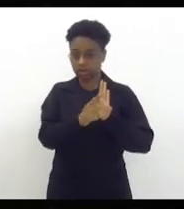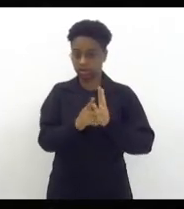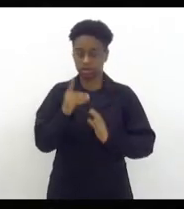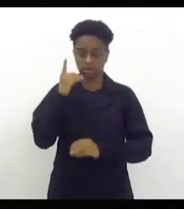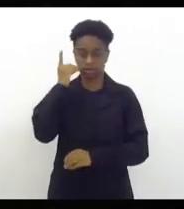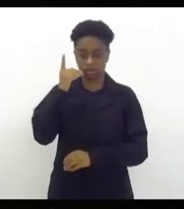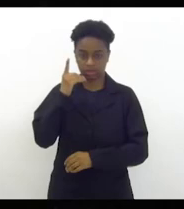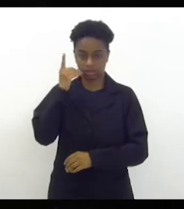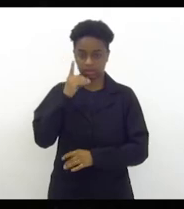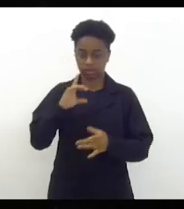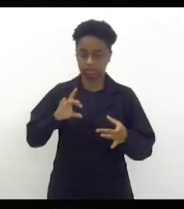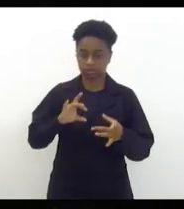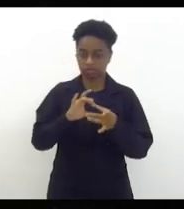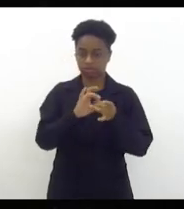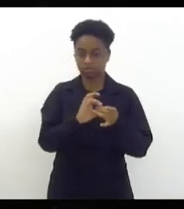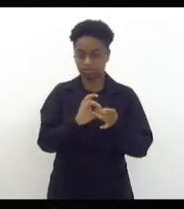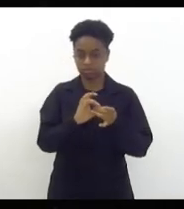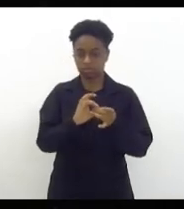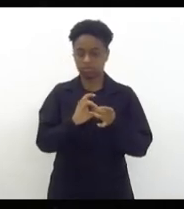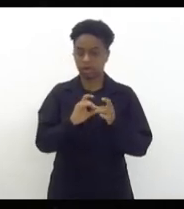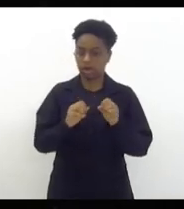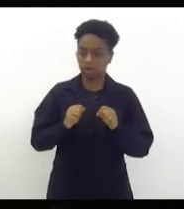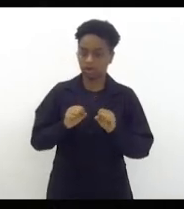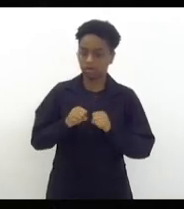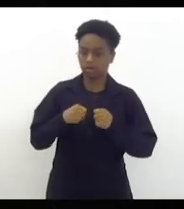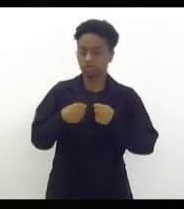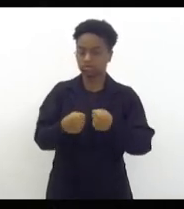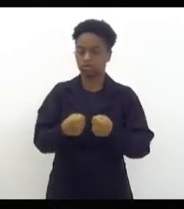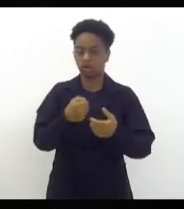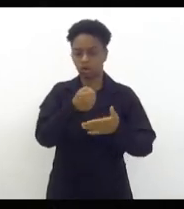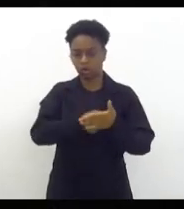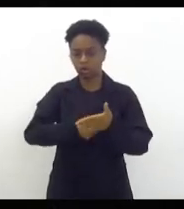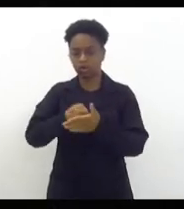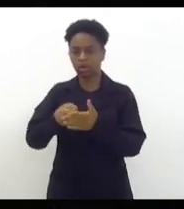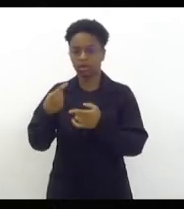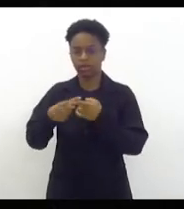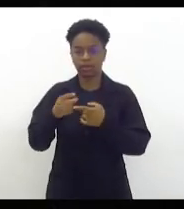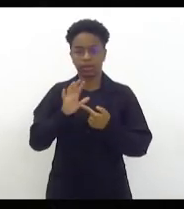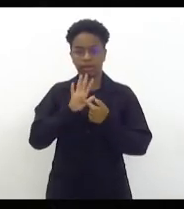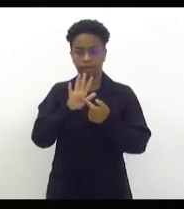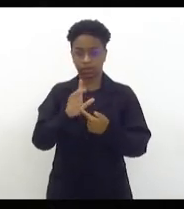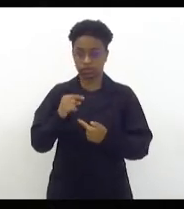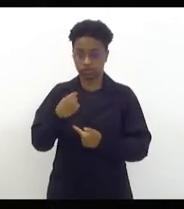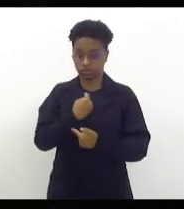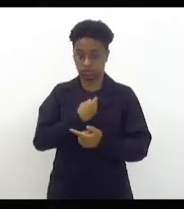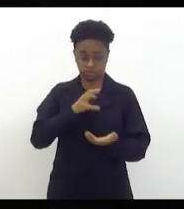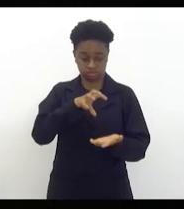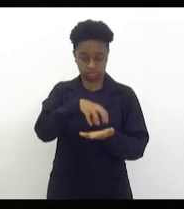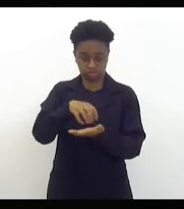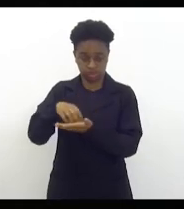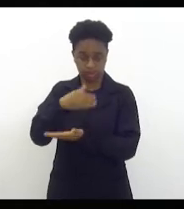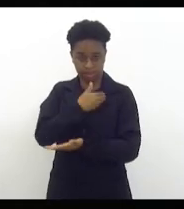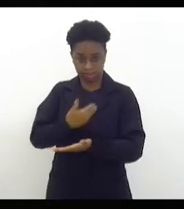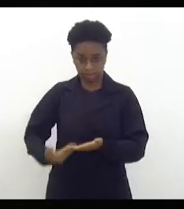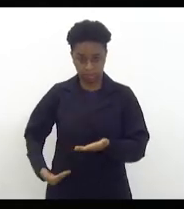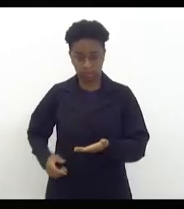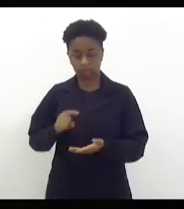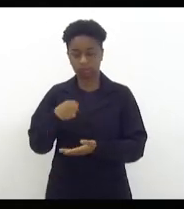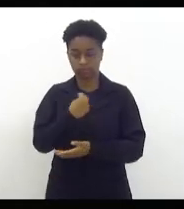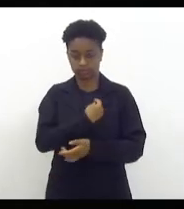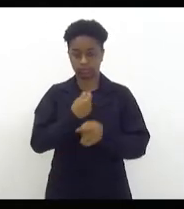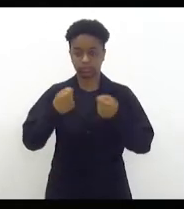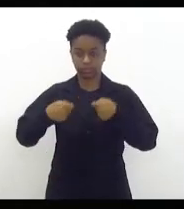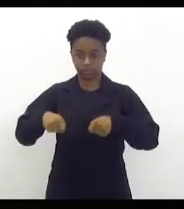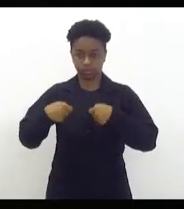BNH se soma a essa luta, mostrando que a gente, nas repartições públicas, nós precisamos, não só